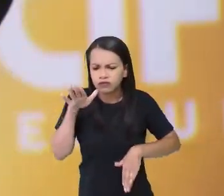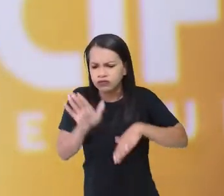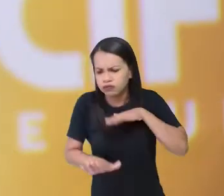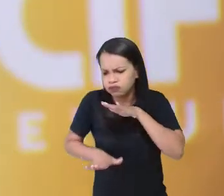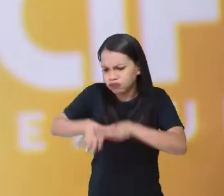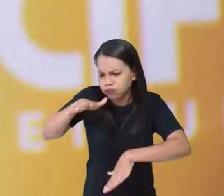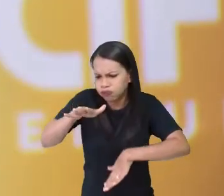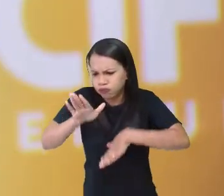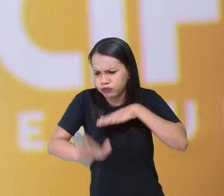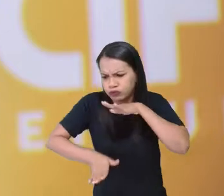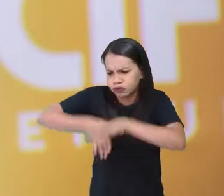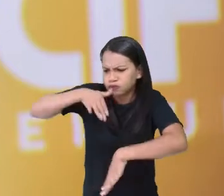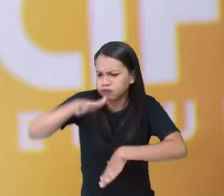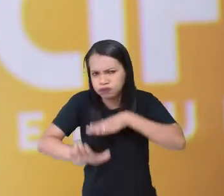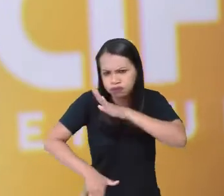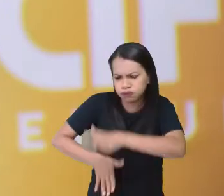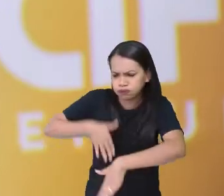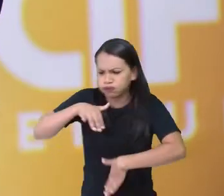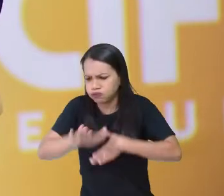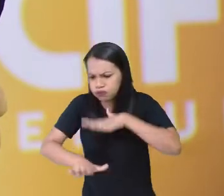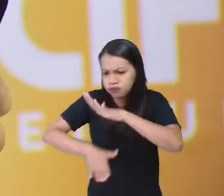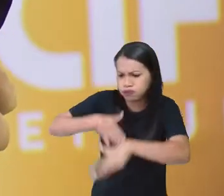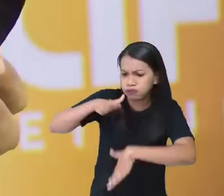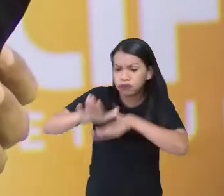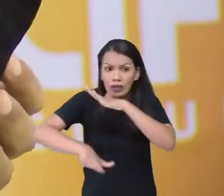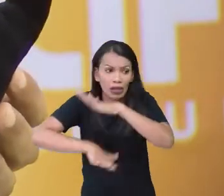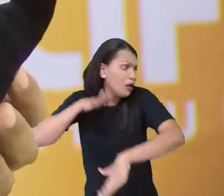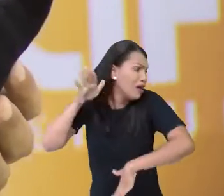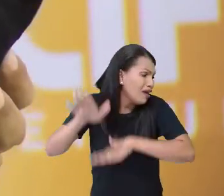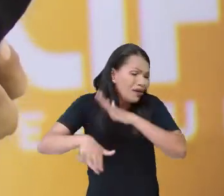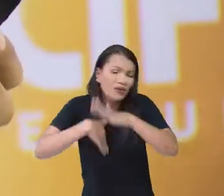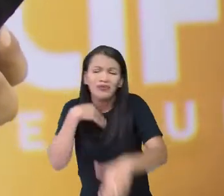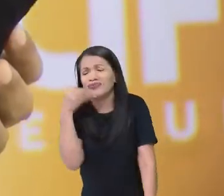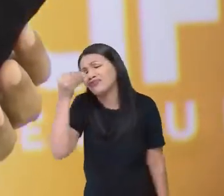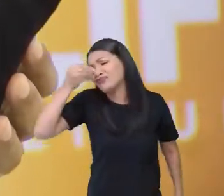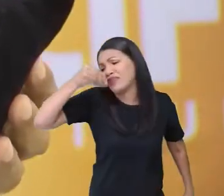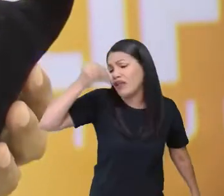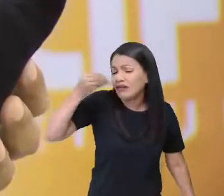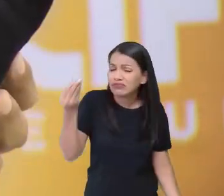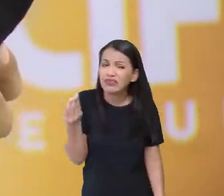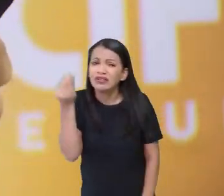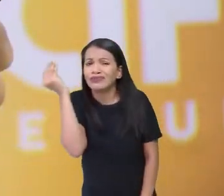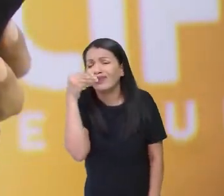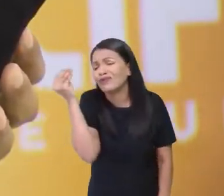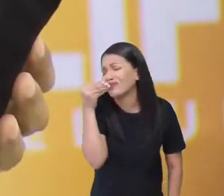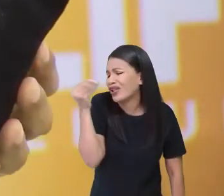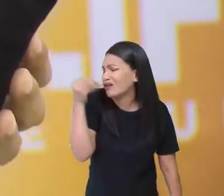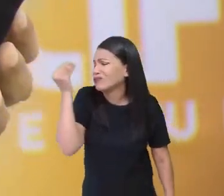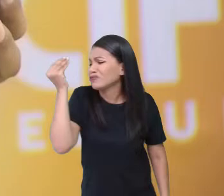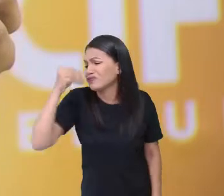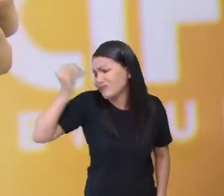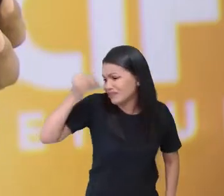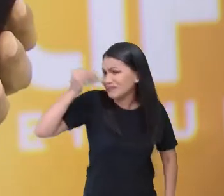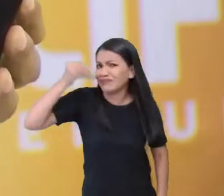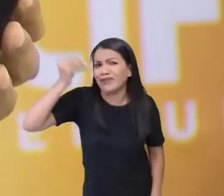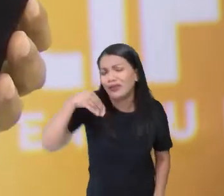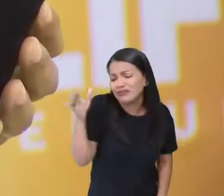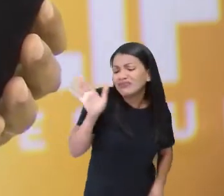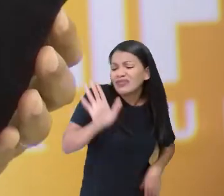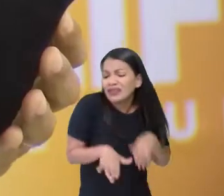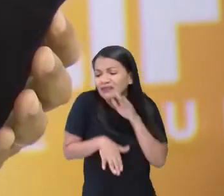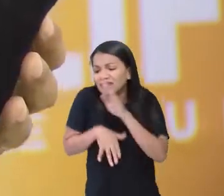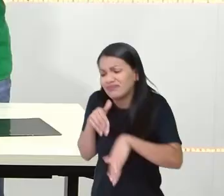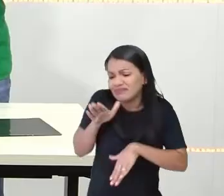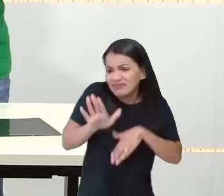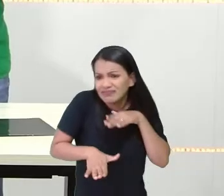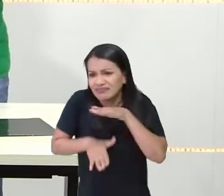corria. E começava a dizer, estou fraca. Estou fraca, estou fraca. E corria,